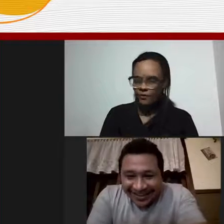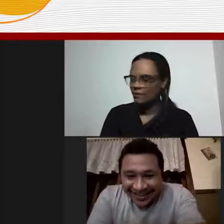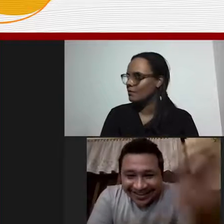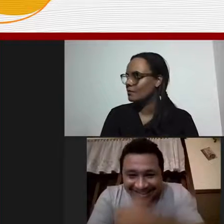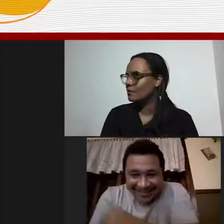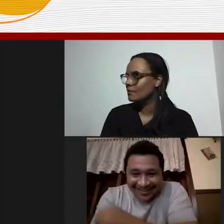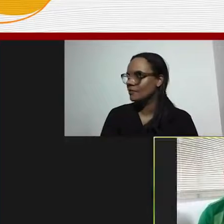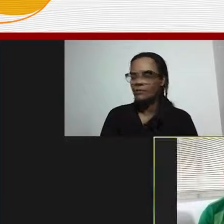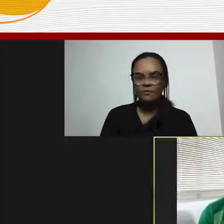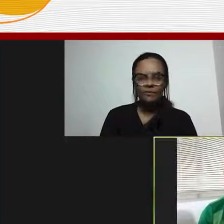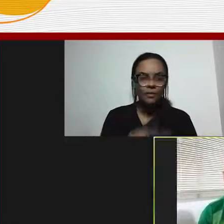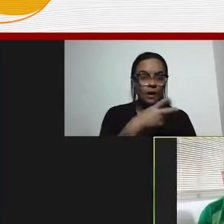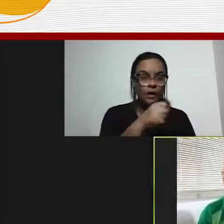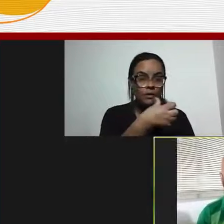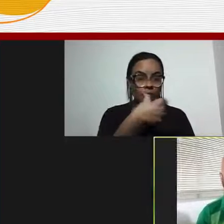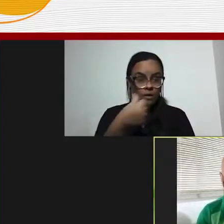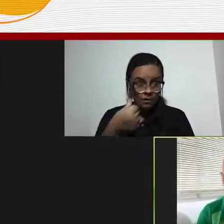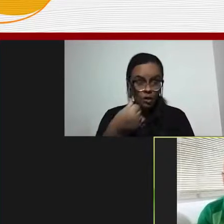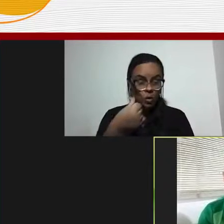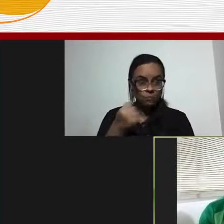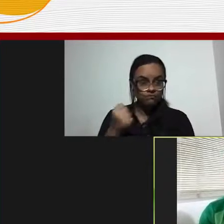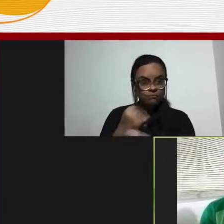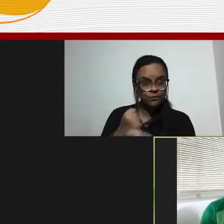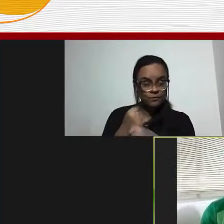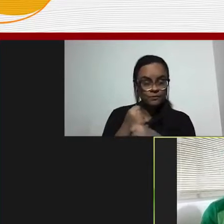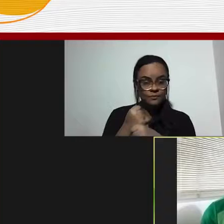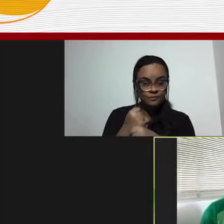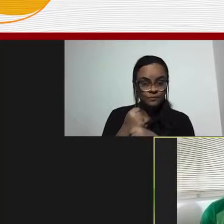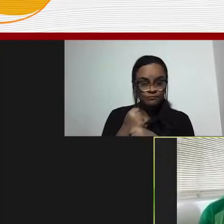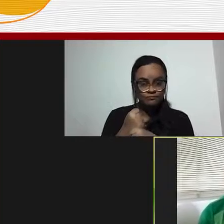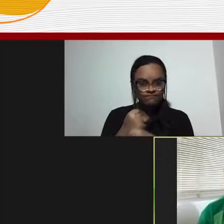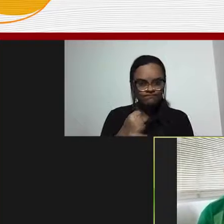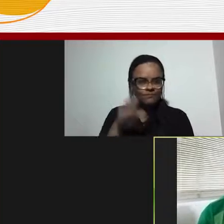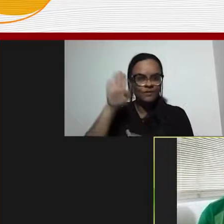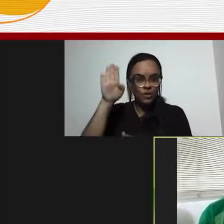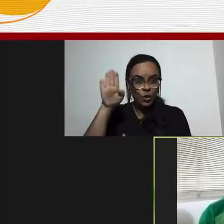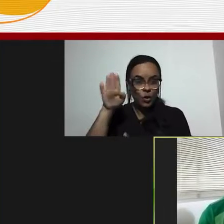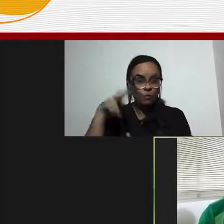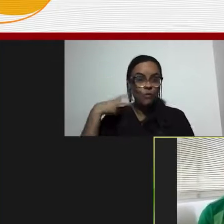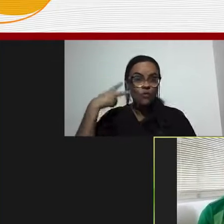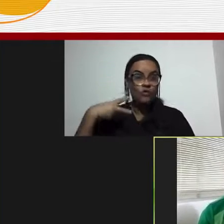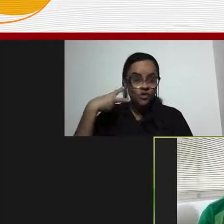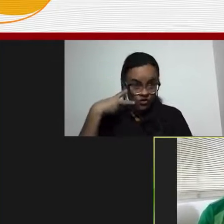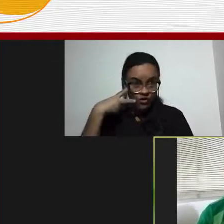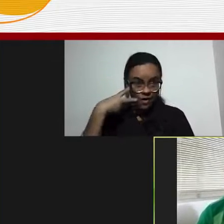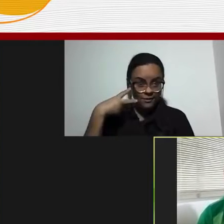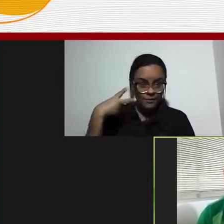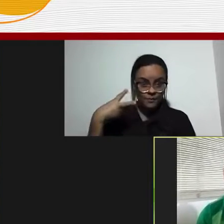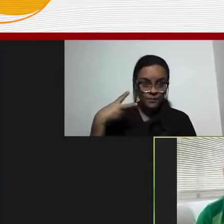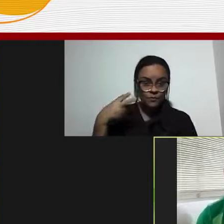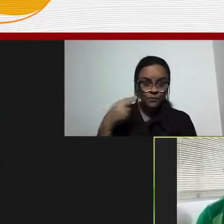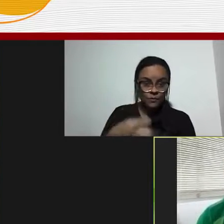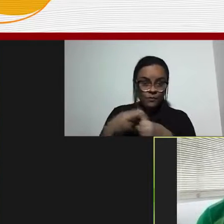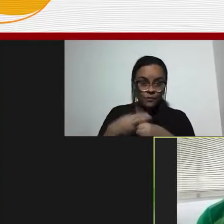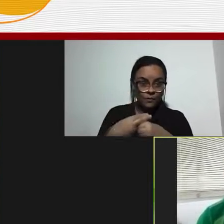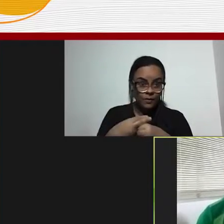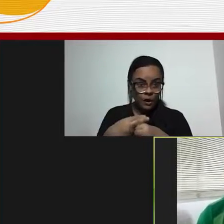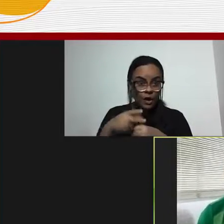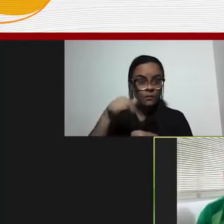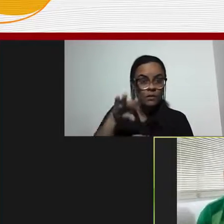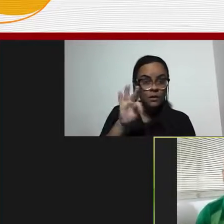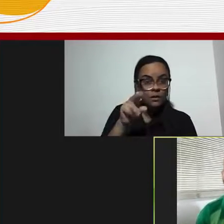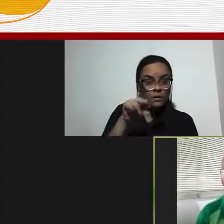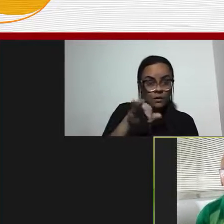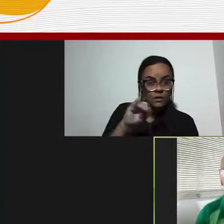em 2016, eu vim a candidato a vereador aqui no município de Niterói.